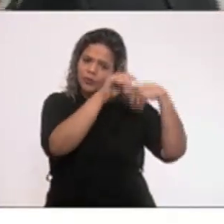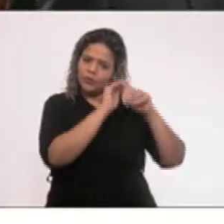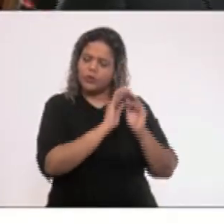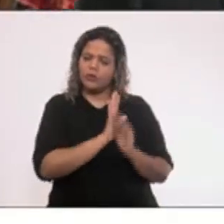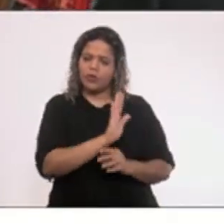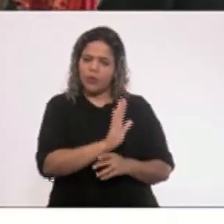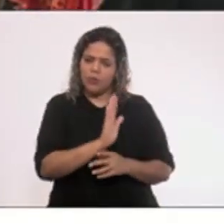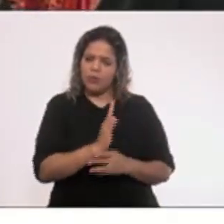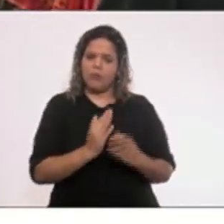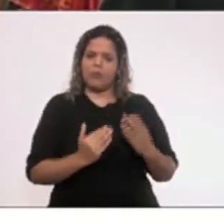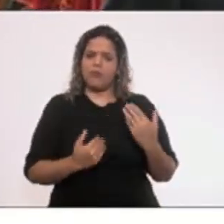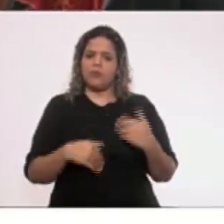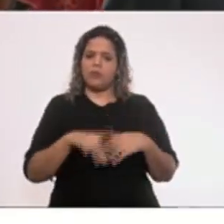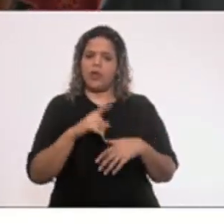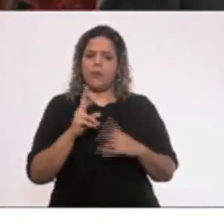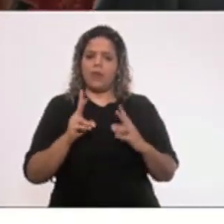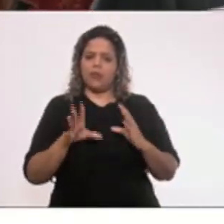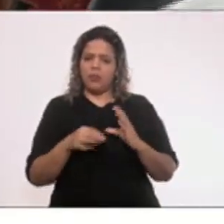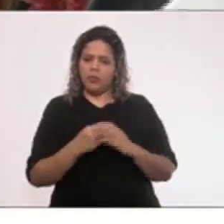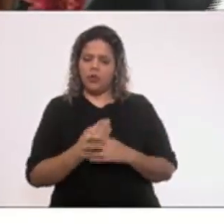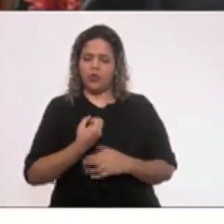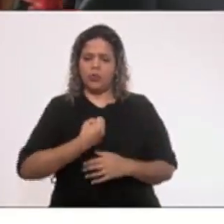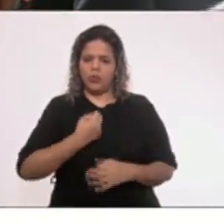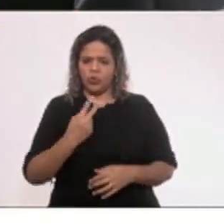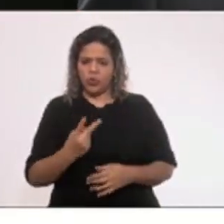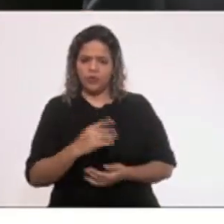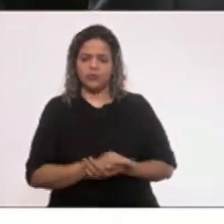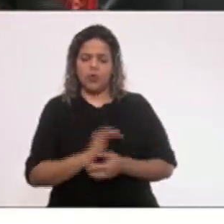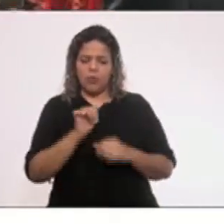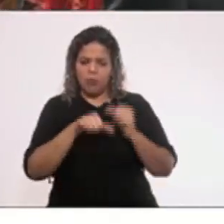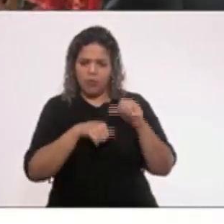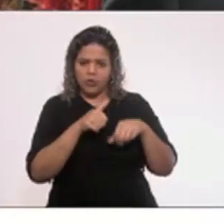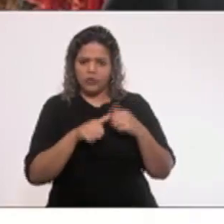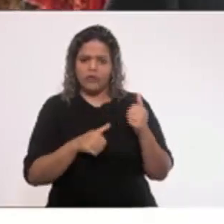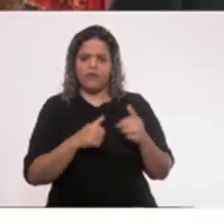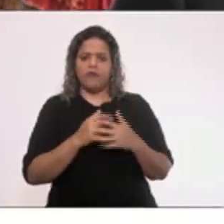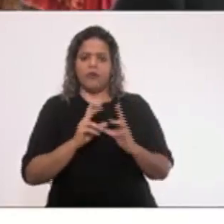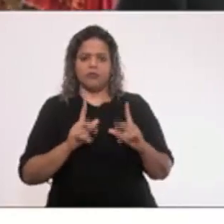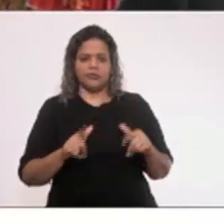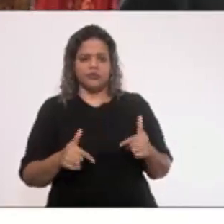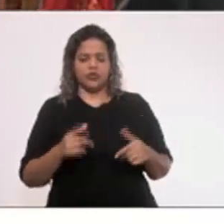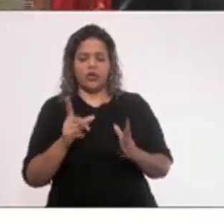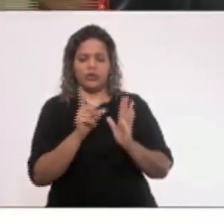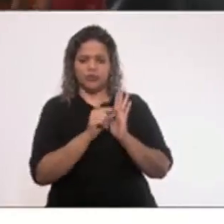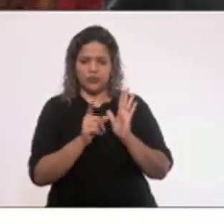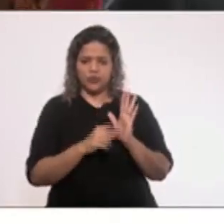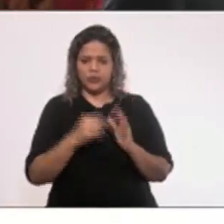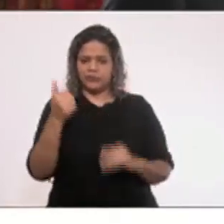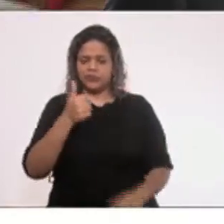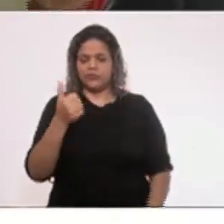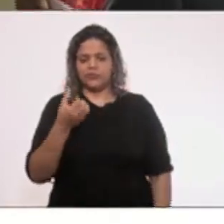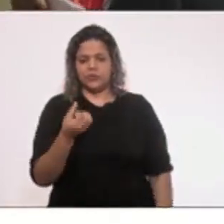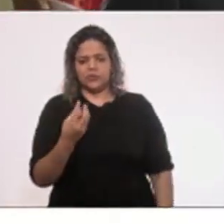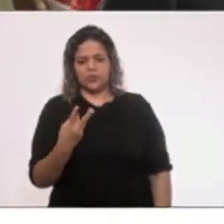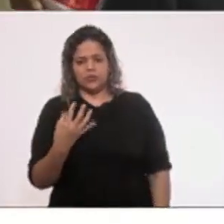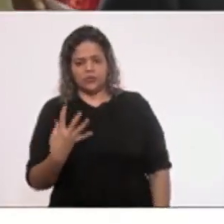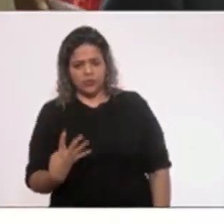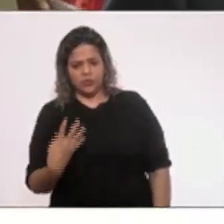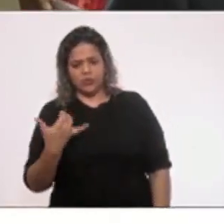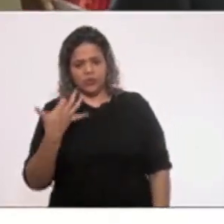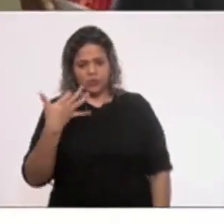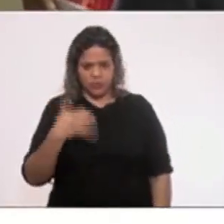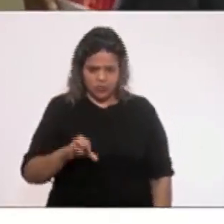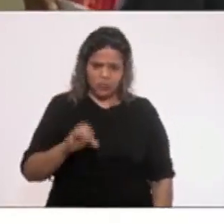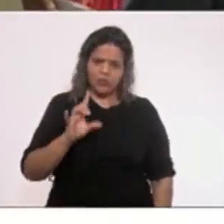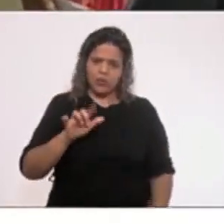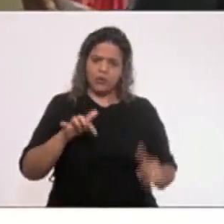outras providências. Emenda modificativa número 2. Modifica-se o caput do artigo 1º do projeto de lei 634/2019, que